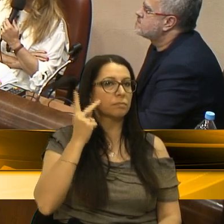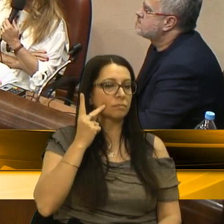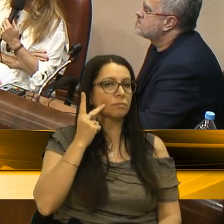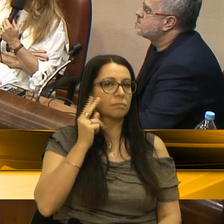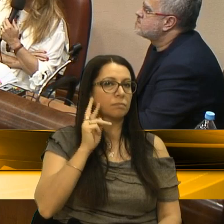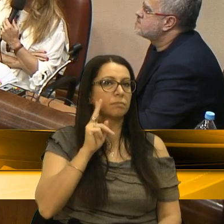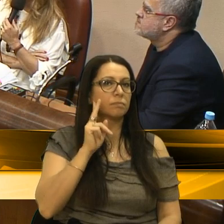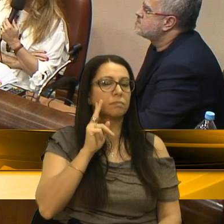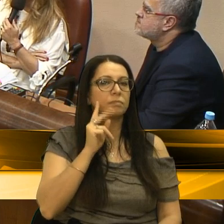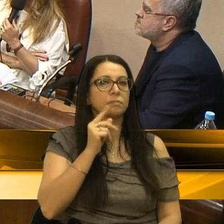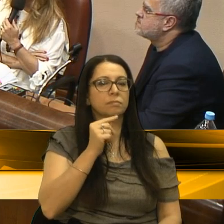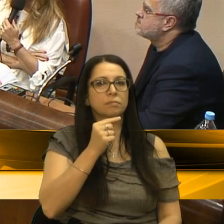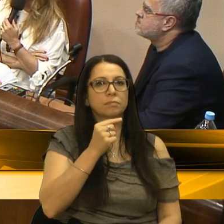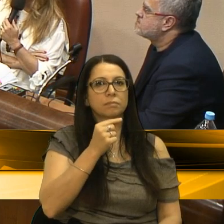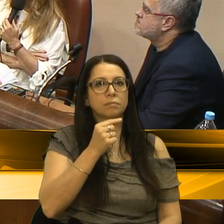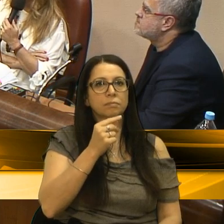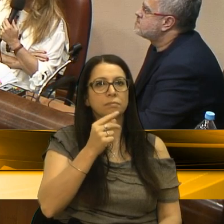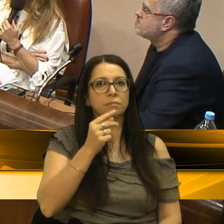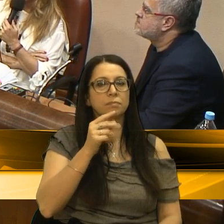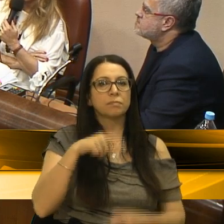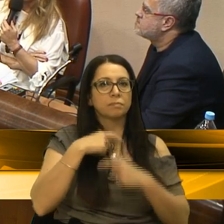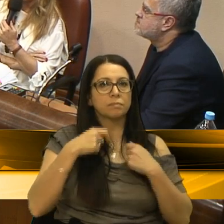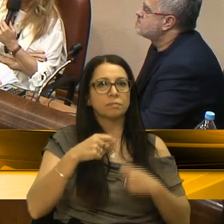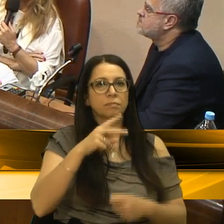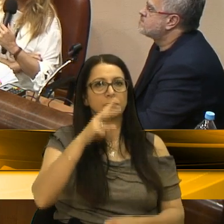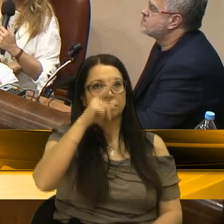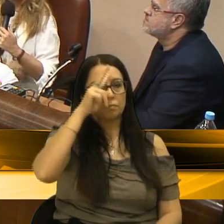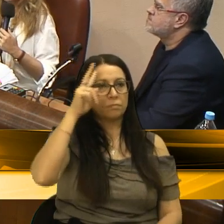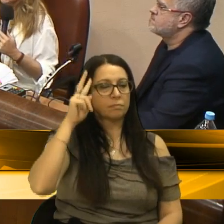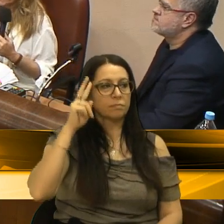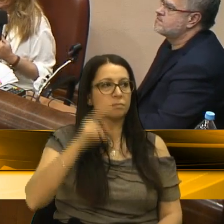Ricardo Daneluz e Velocino Ues.